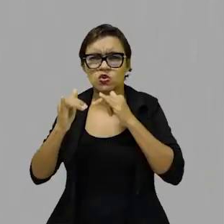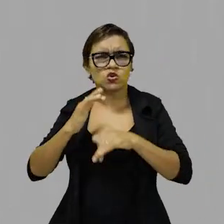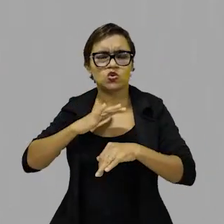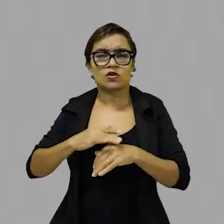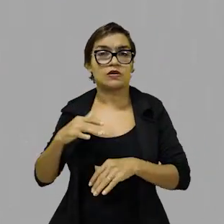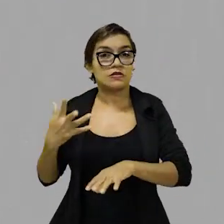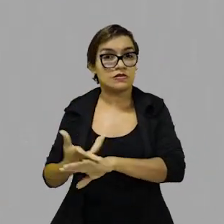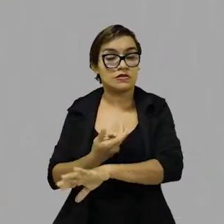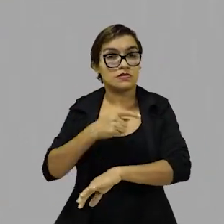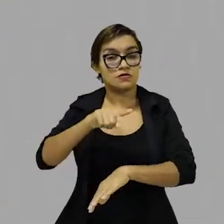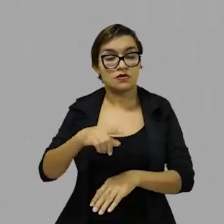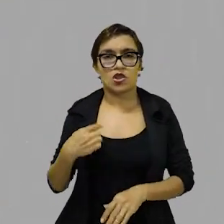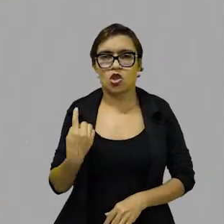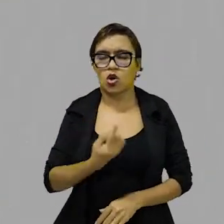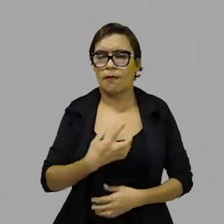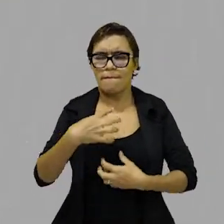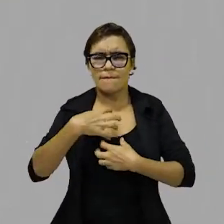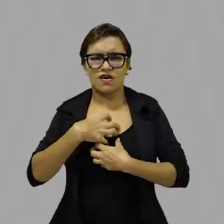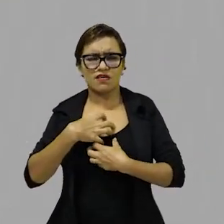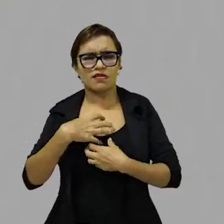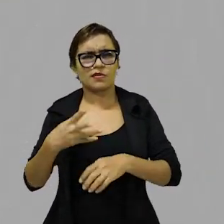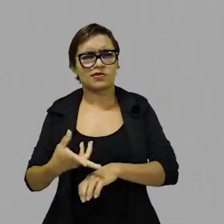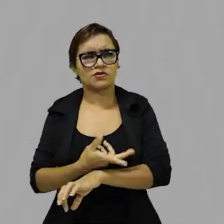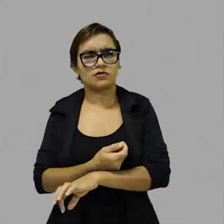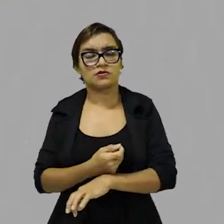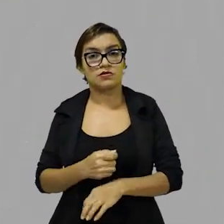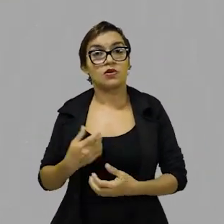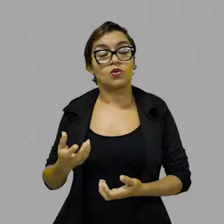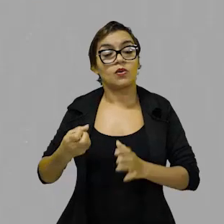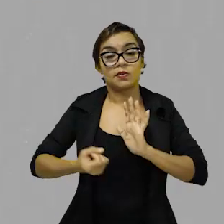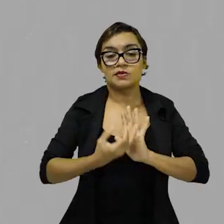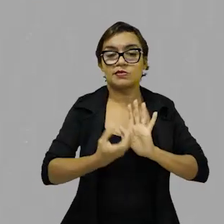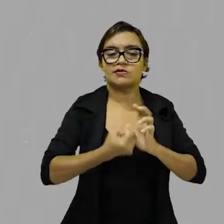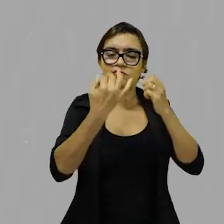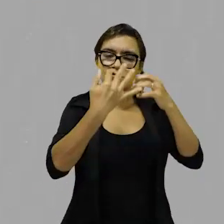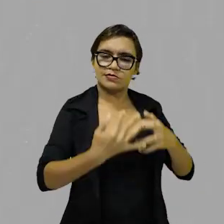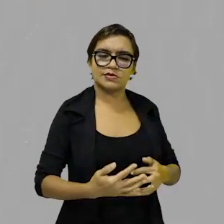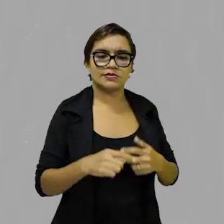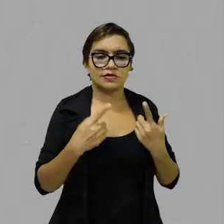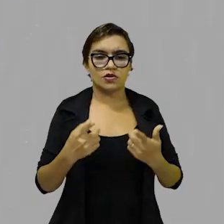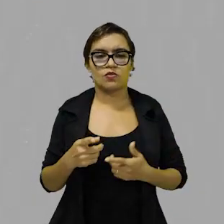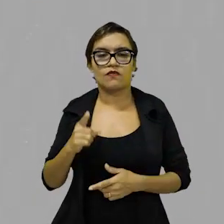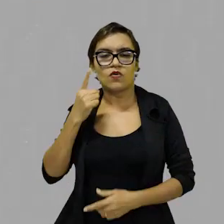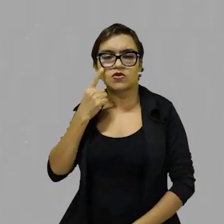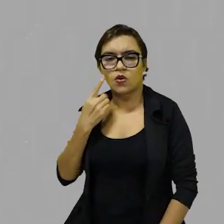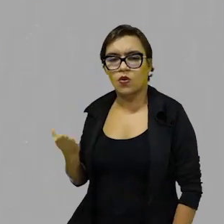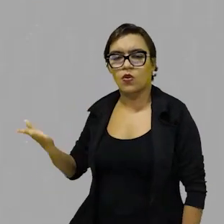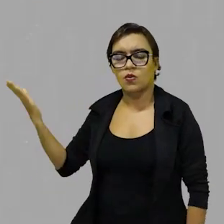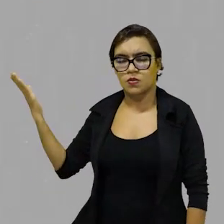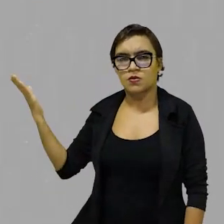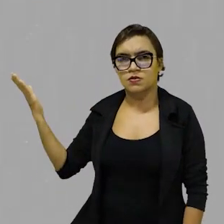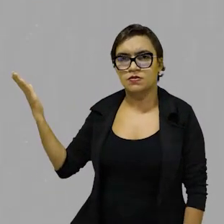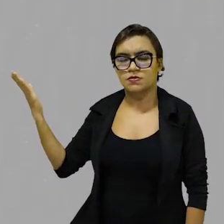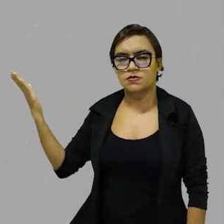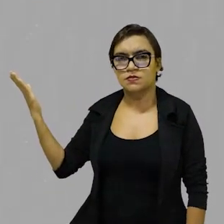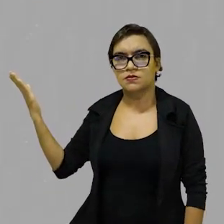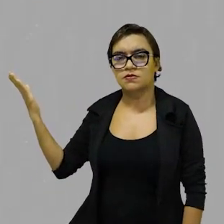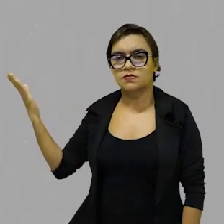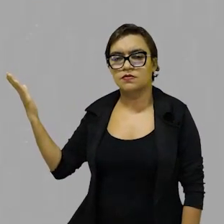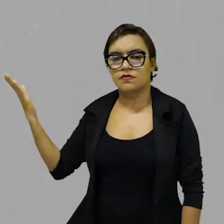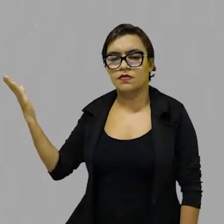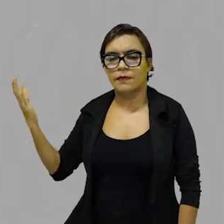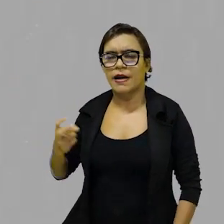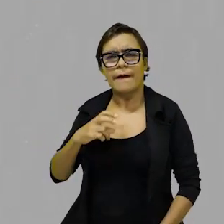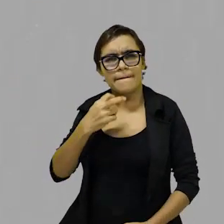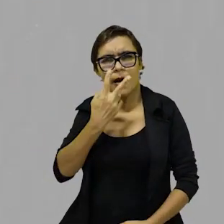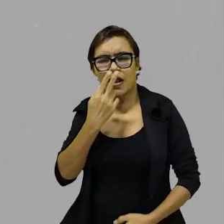estado emocional? Será que a gente está bem emocionalmente? É isso que o expressionismo fala. E quando você olha o grito, né, que é justamente um grito silencioso,